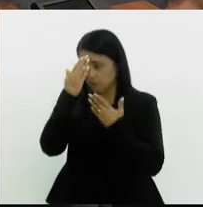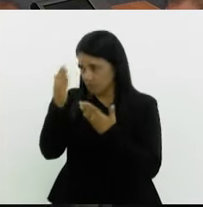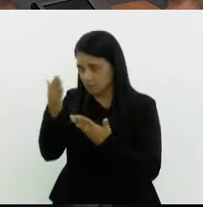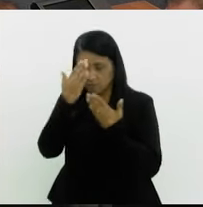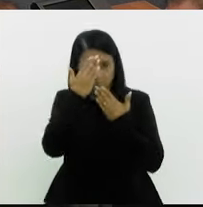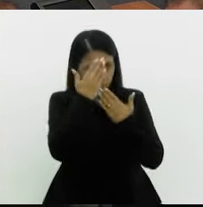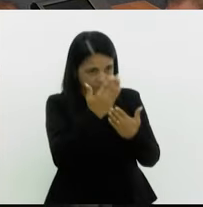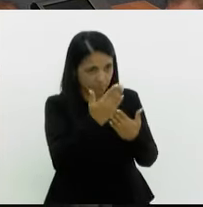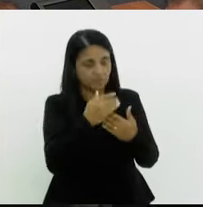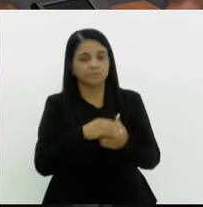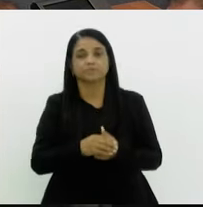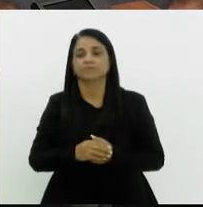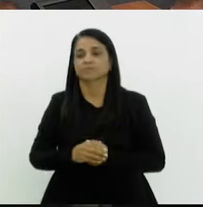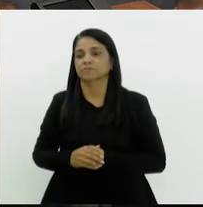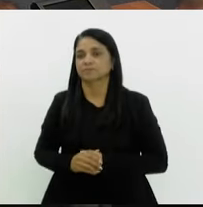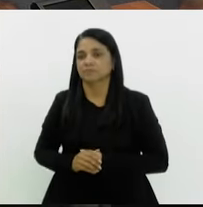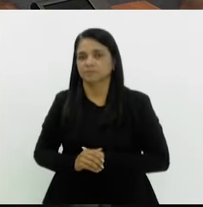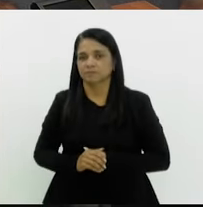pela compreensão.